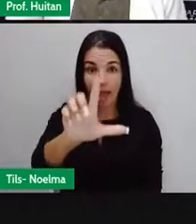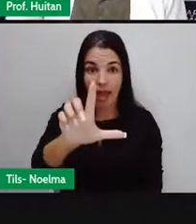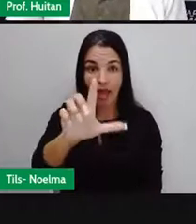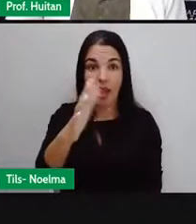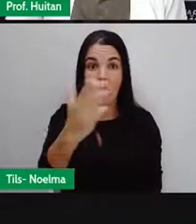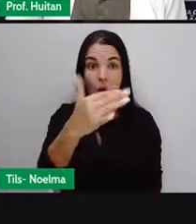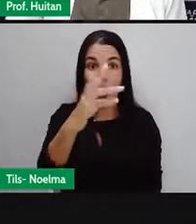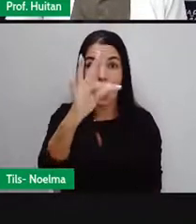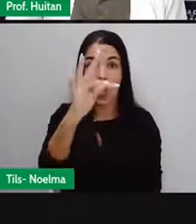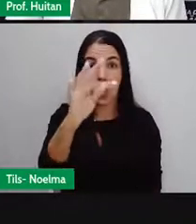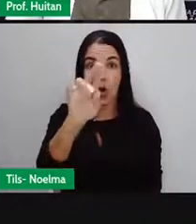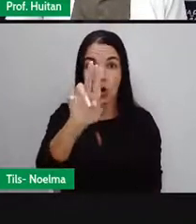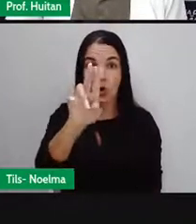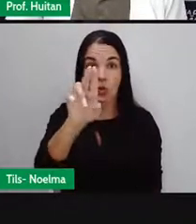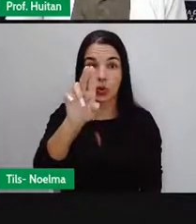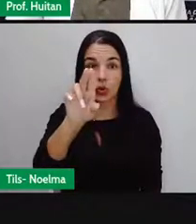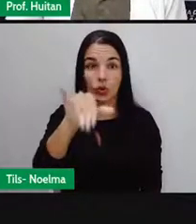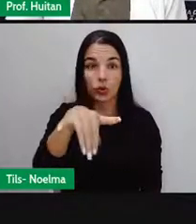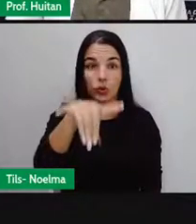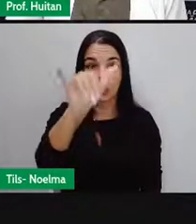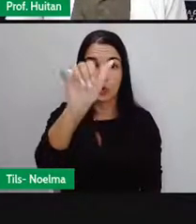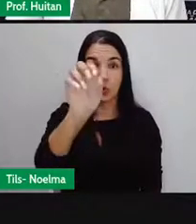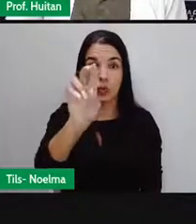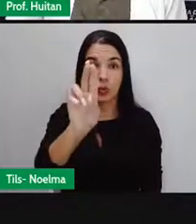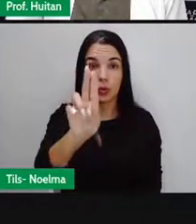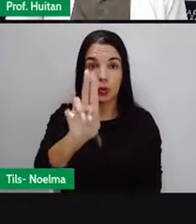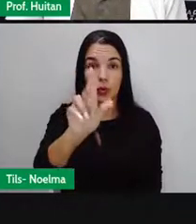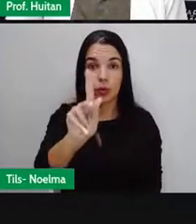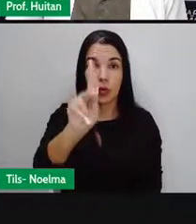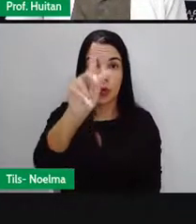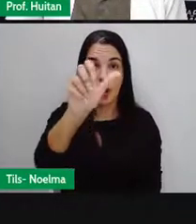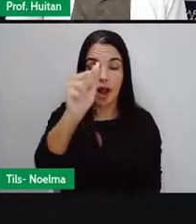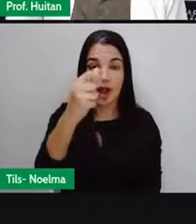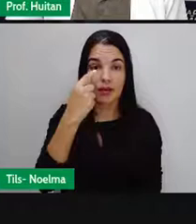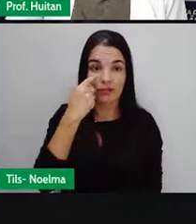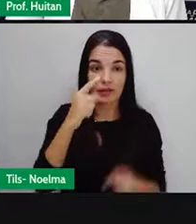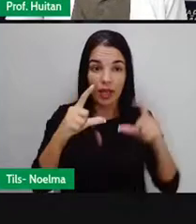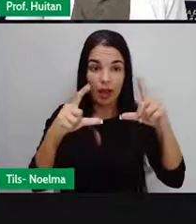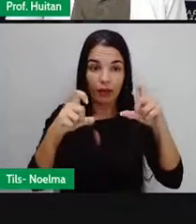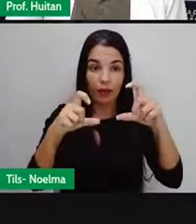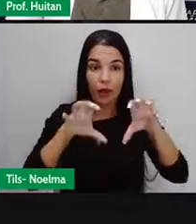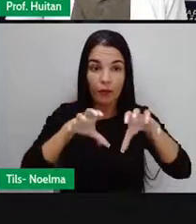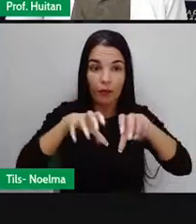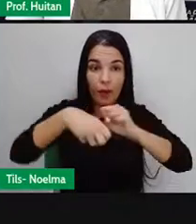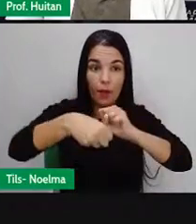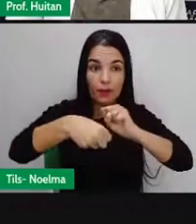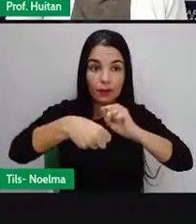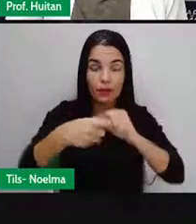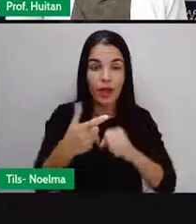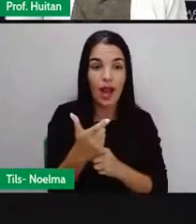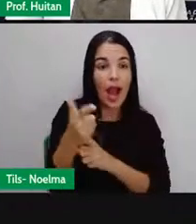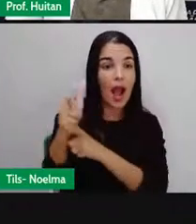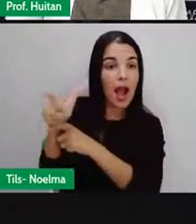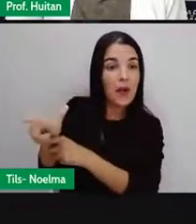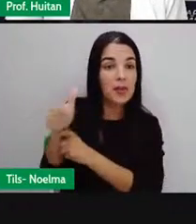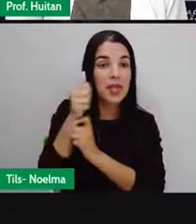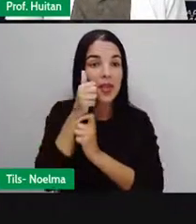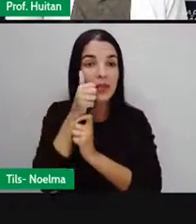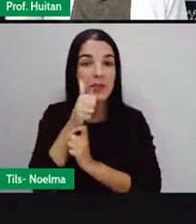aí, a cena da sua formatura. Então, os índios estão também se emancipando. Essa outra